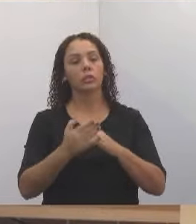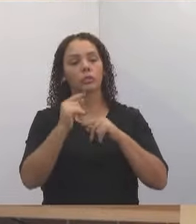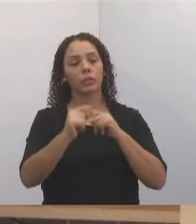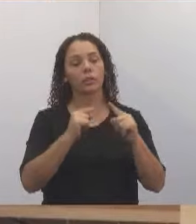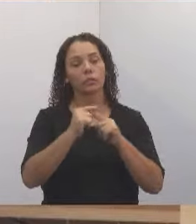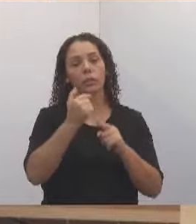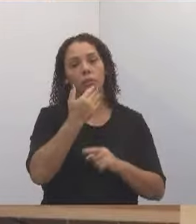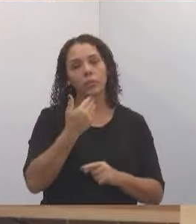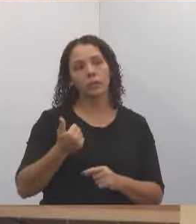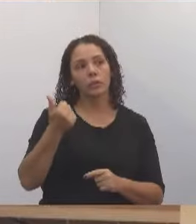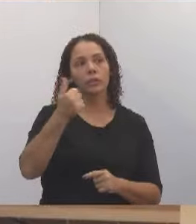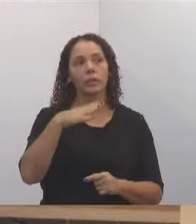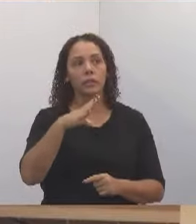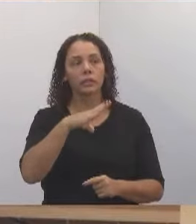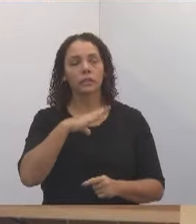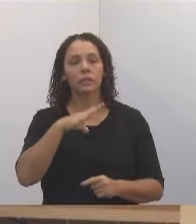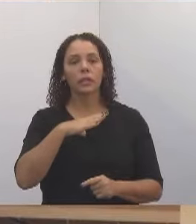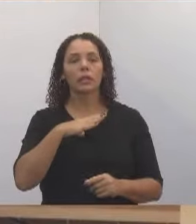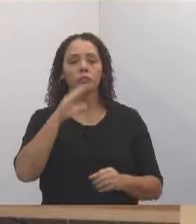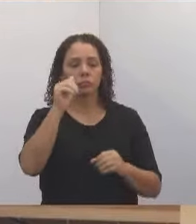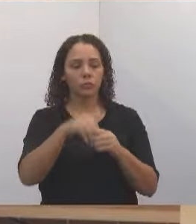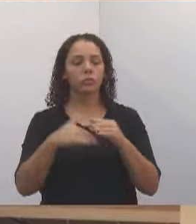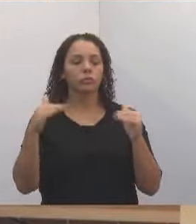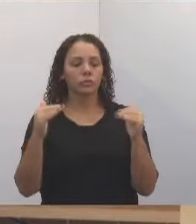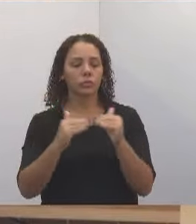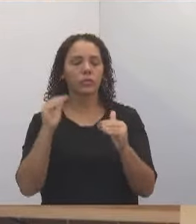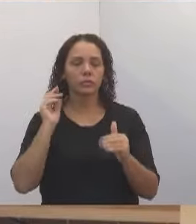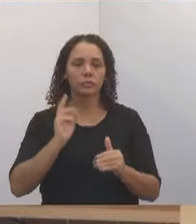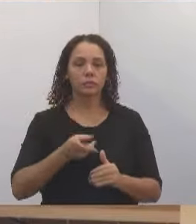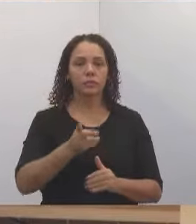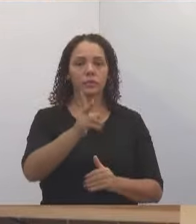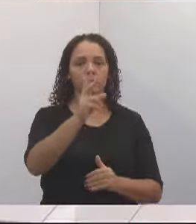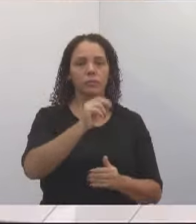ajudar a nossa cidade, eu sempre serei favorável.